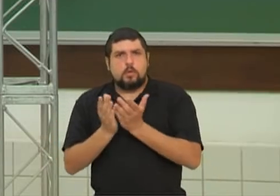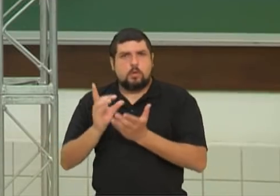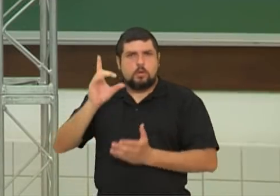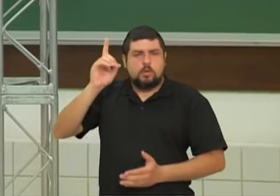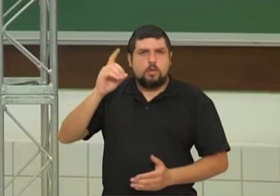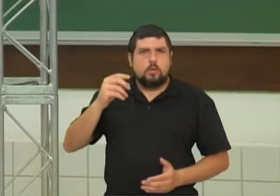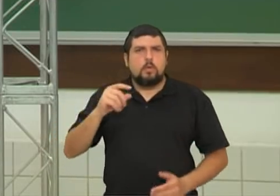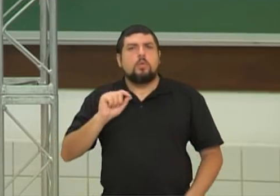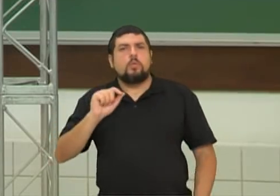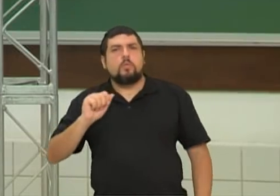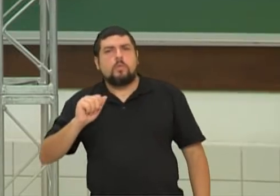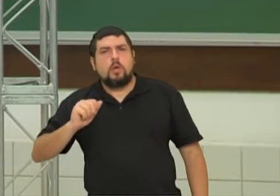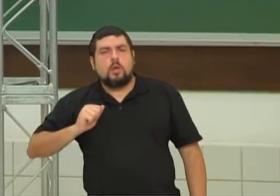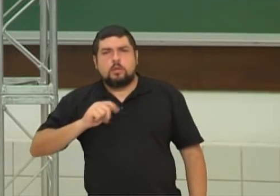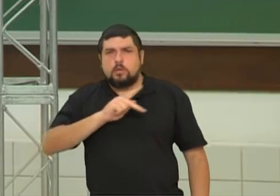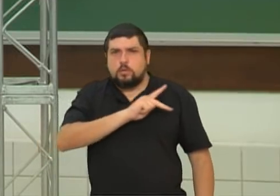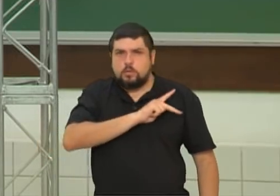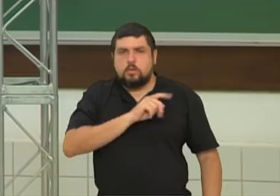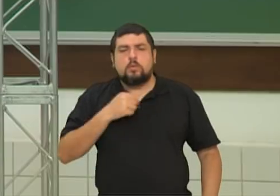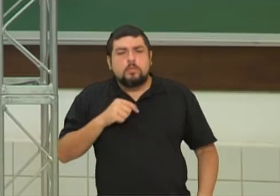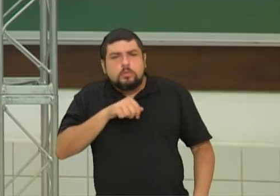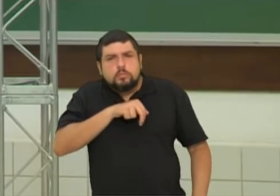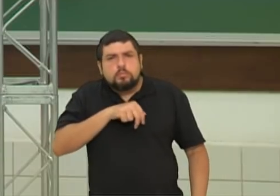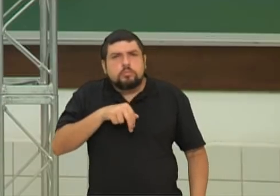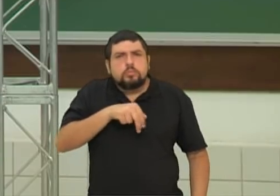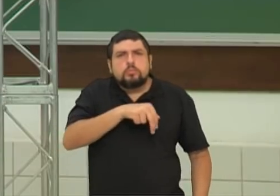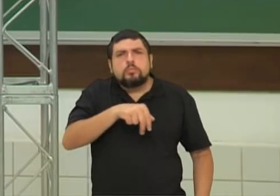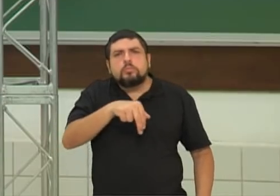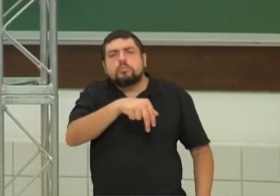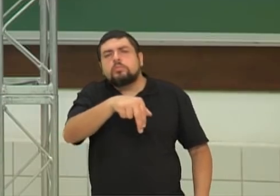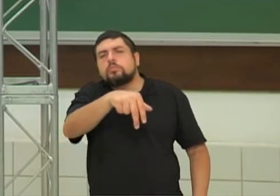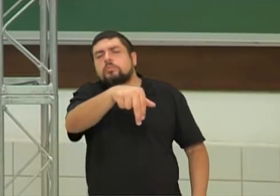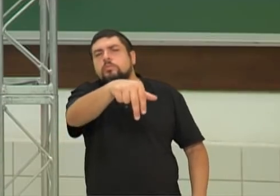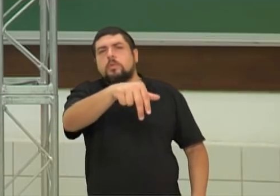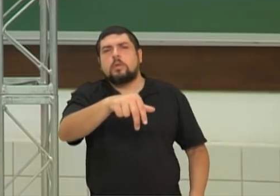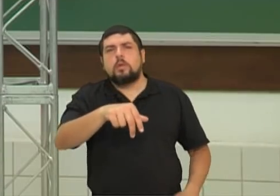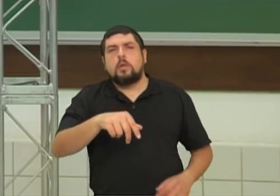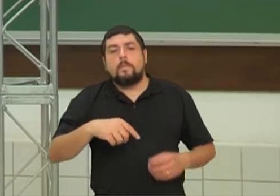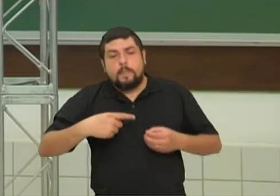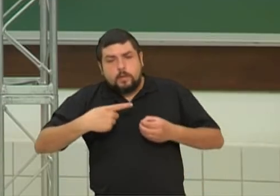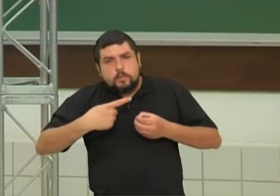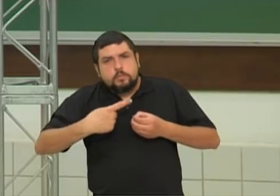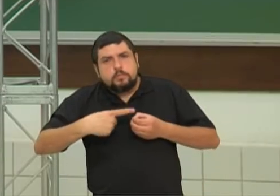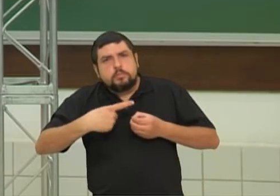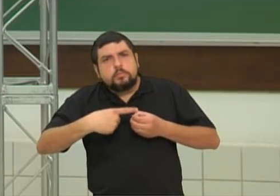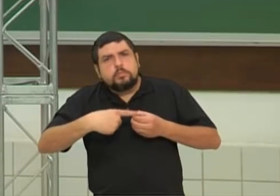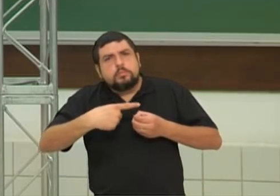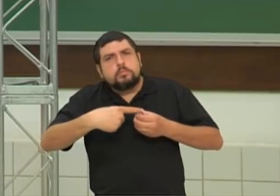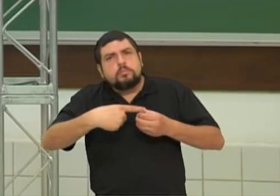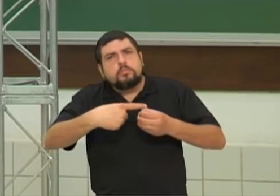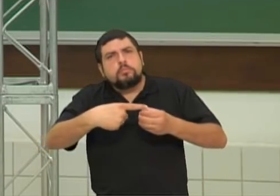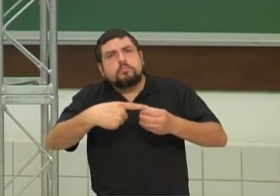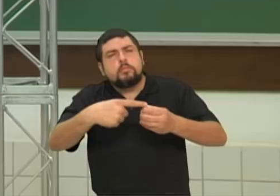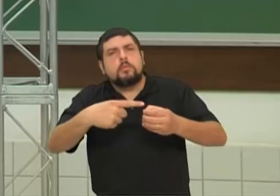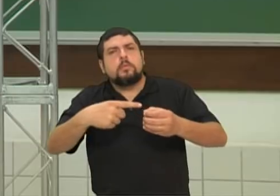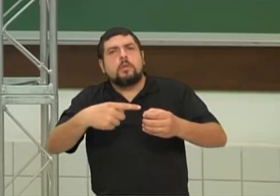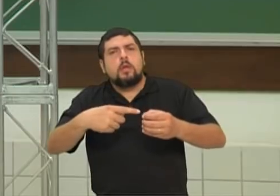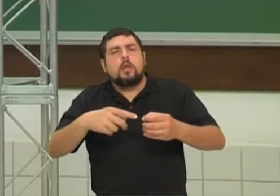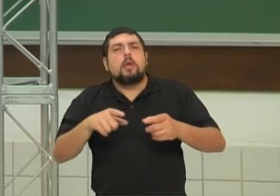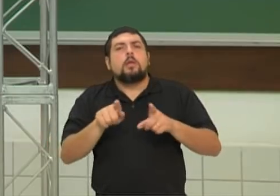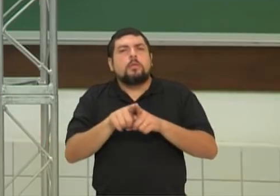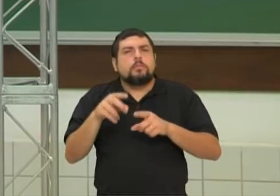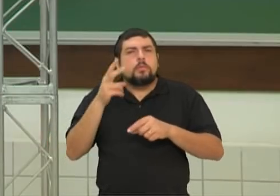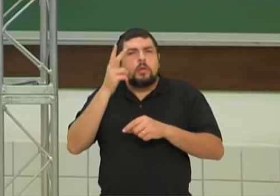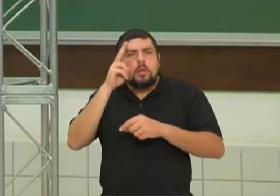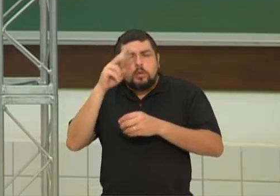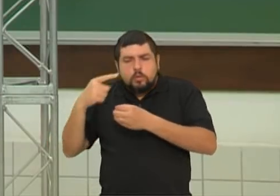grande apóstolo cristão Paulo de Tarso, e é um caminho, então, que passa por muitas cidades, igrejas, alguns locais históricos, chegando ao